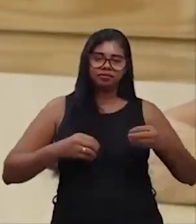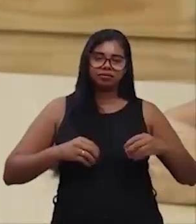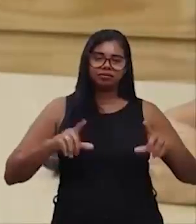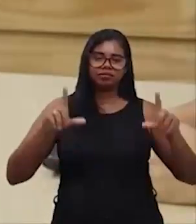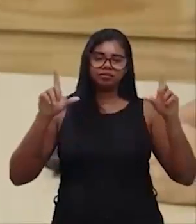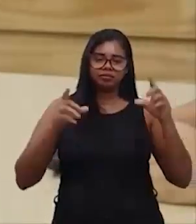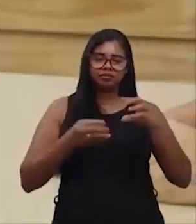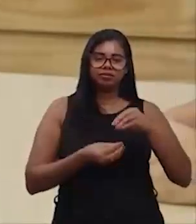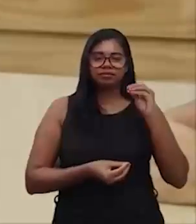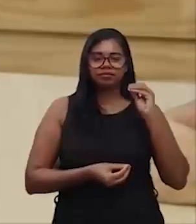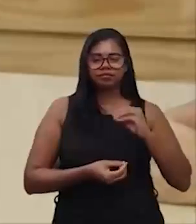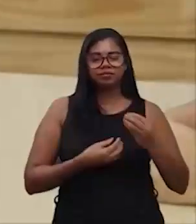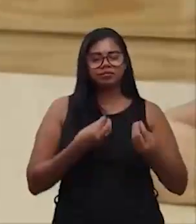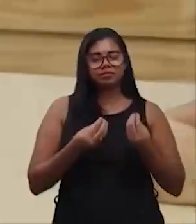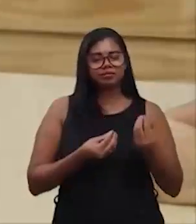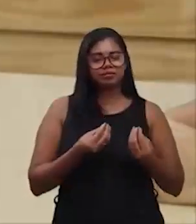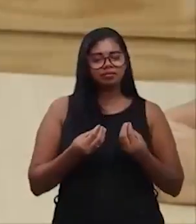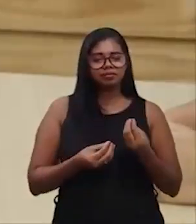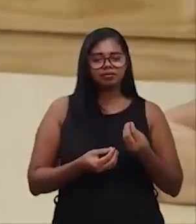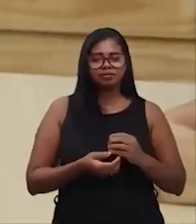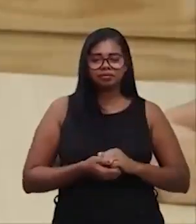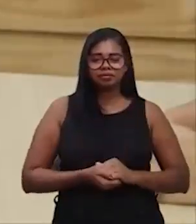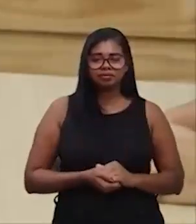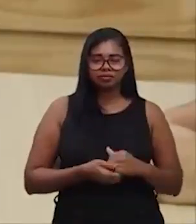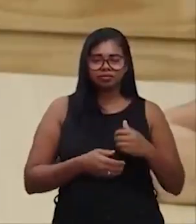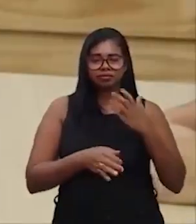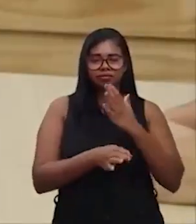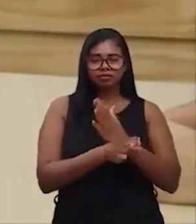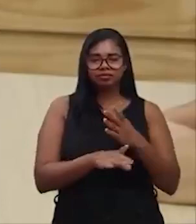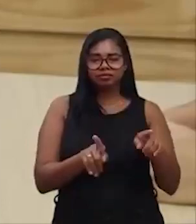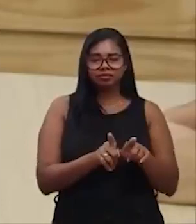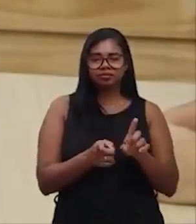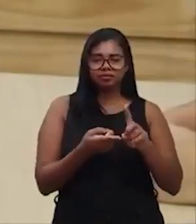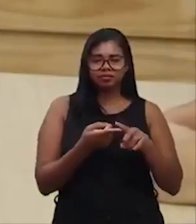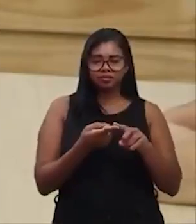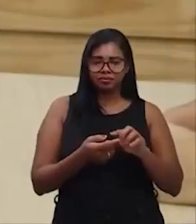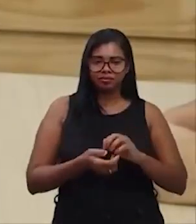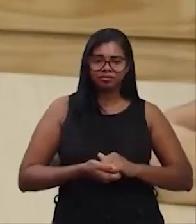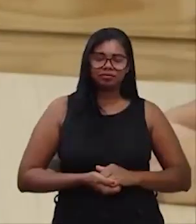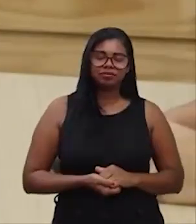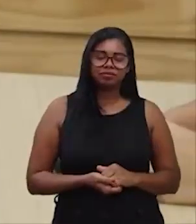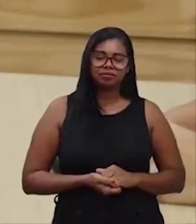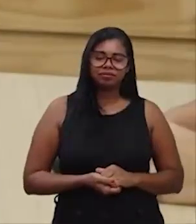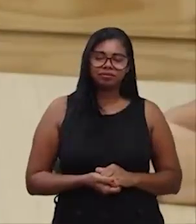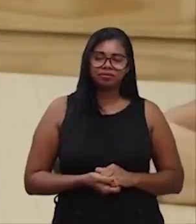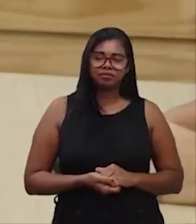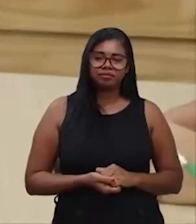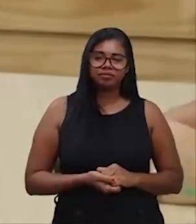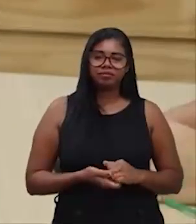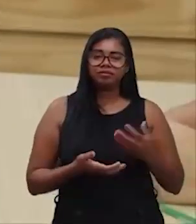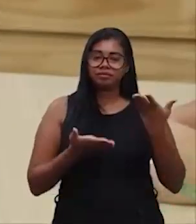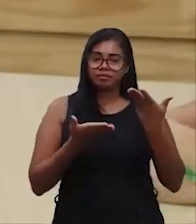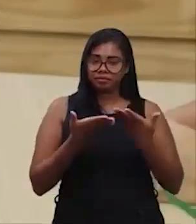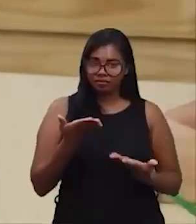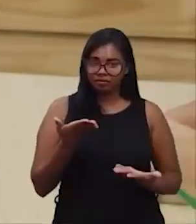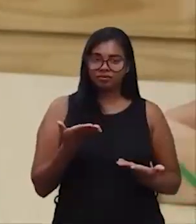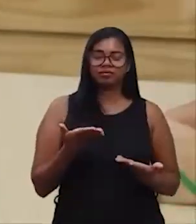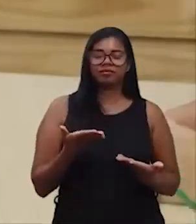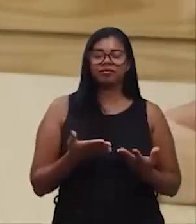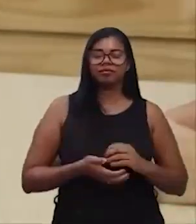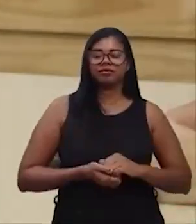uma peça, como a gente tem esses bloqueios, né? Sim. Justamente por perder um